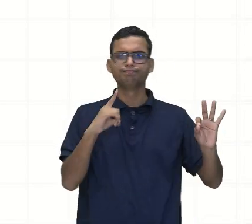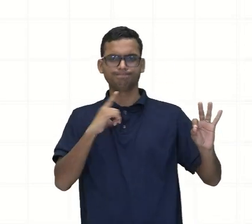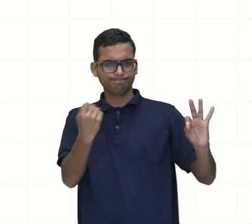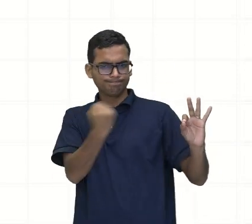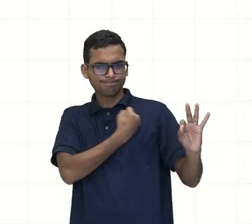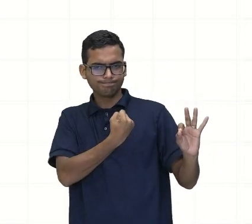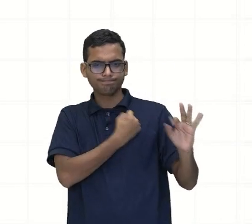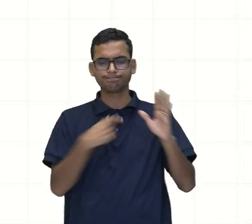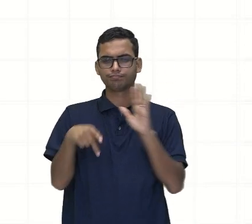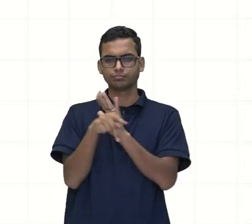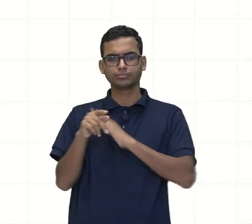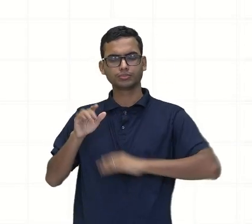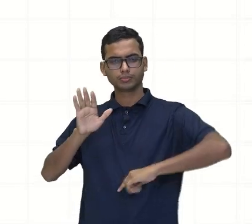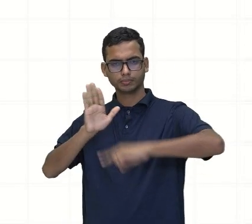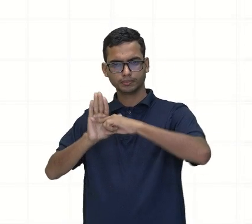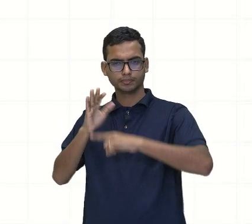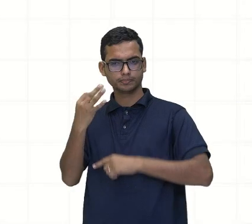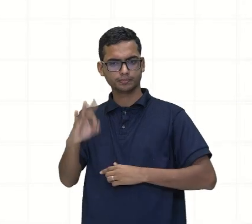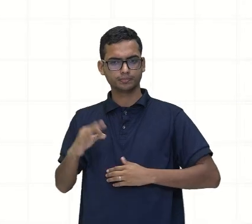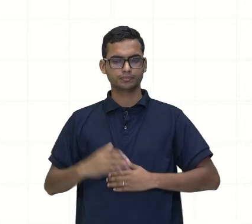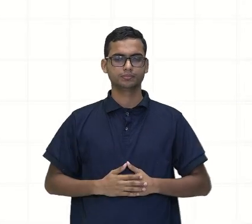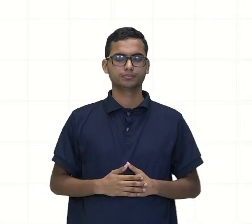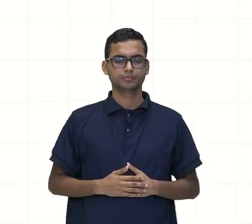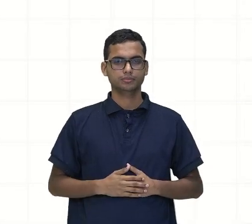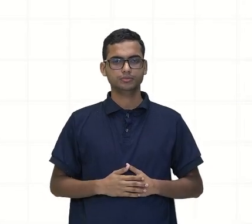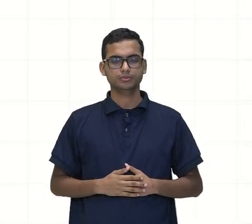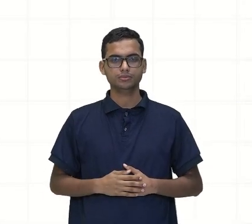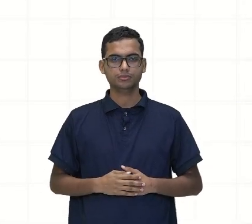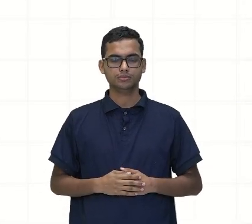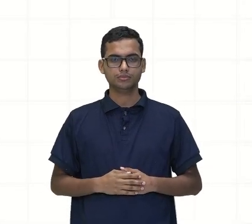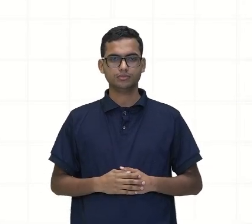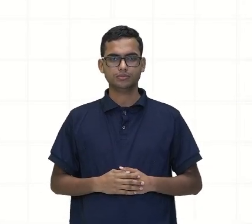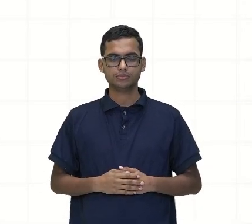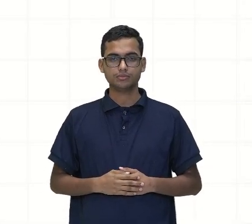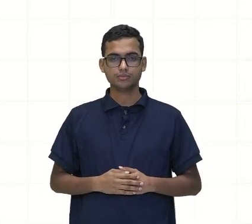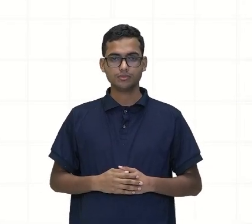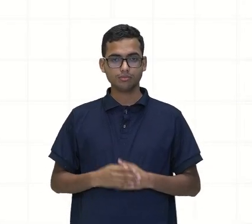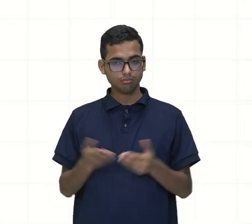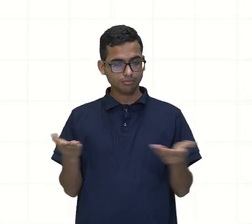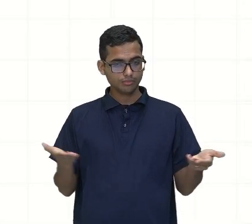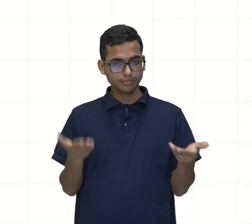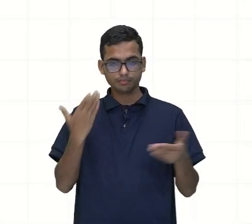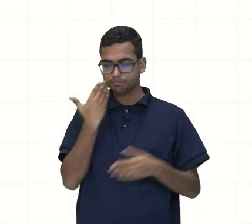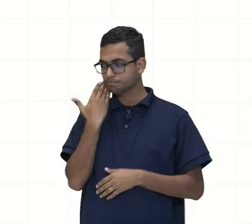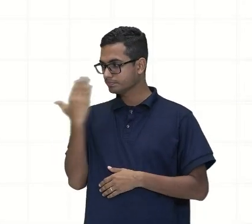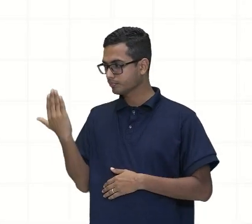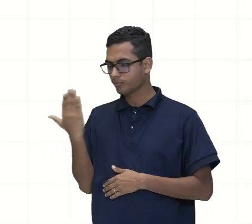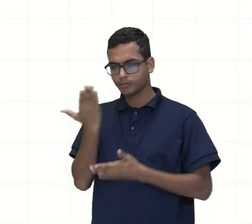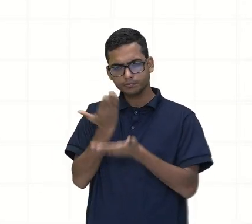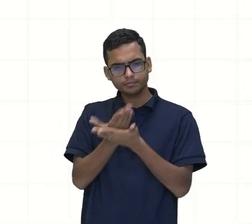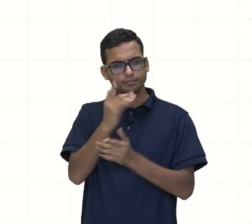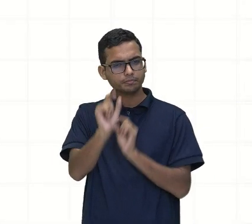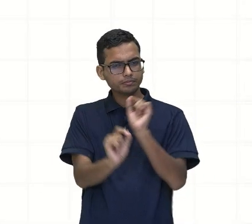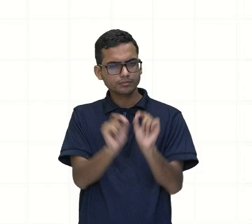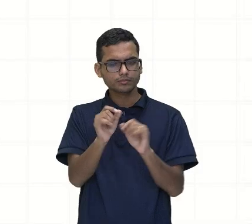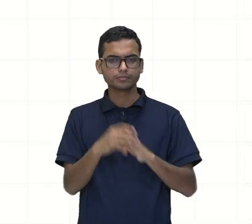números negativos. A gente vai ver agora o antecessor e o